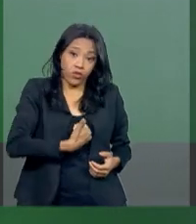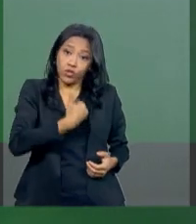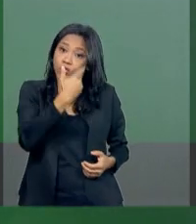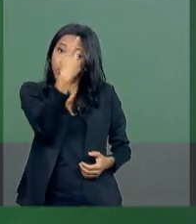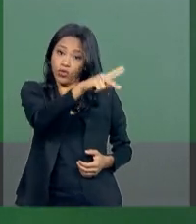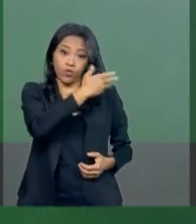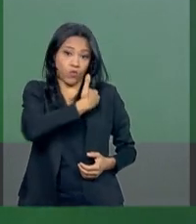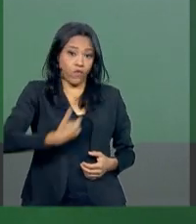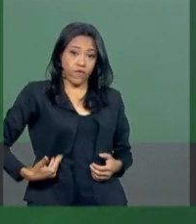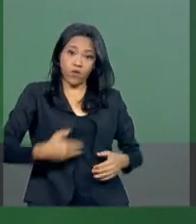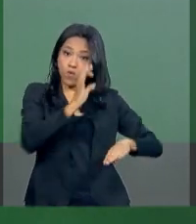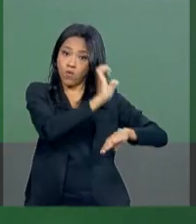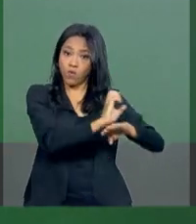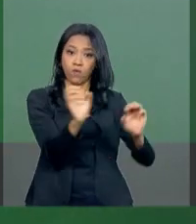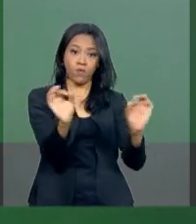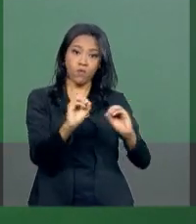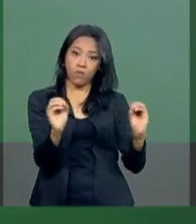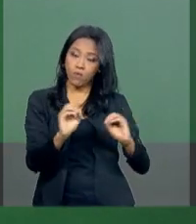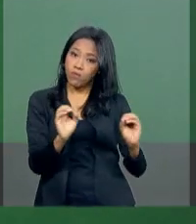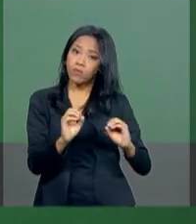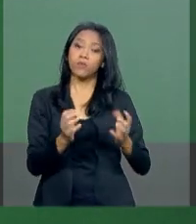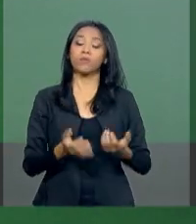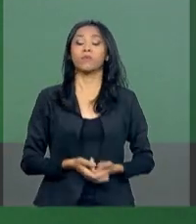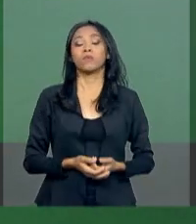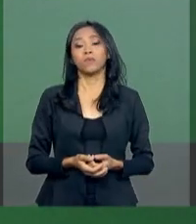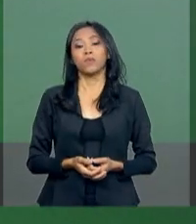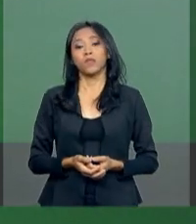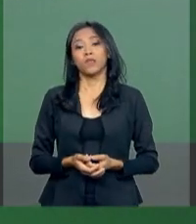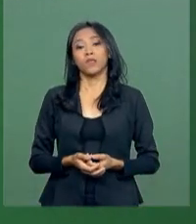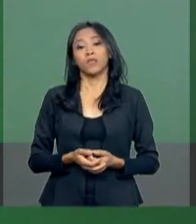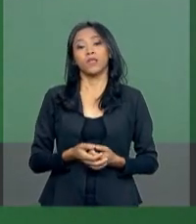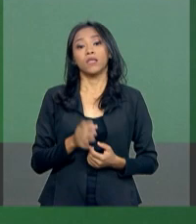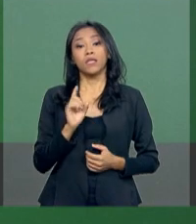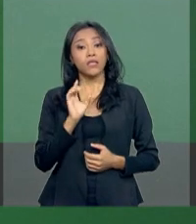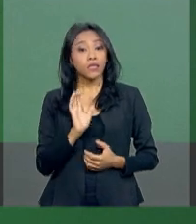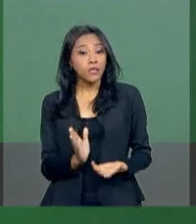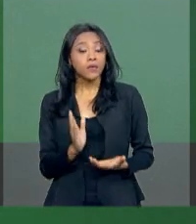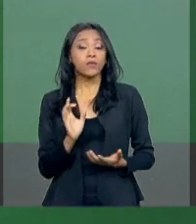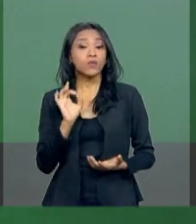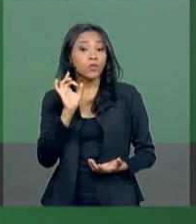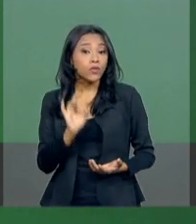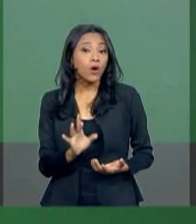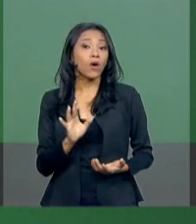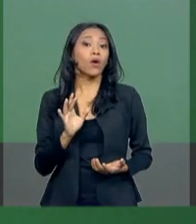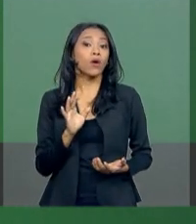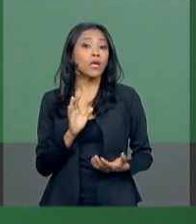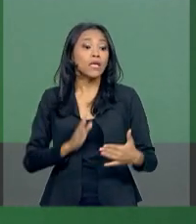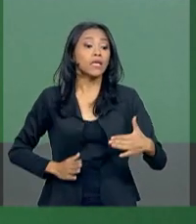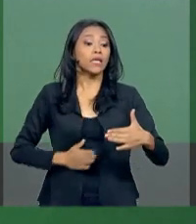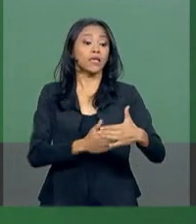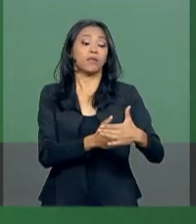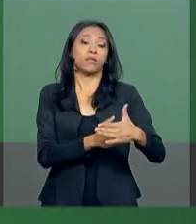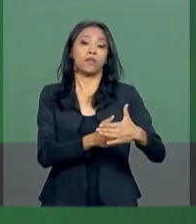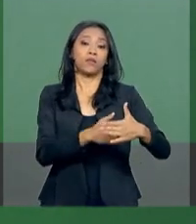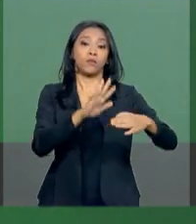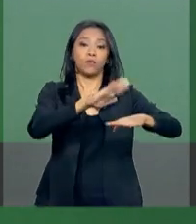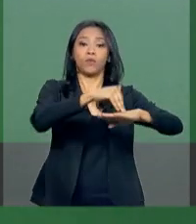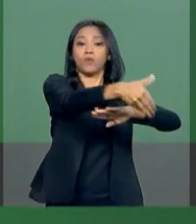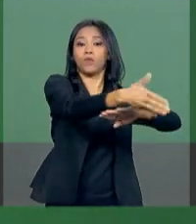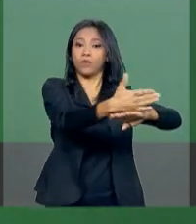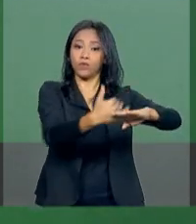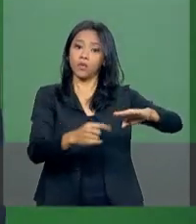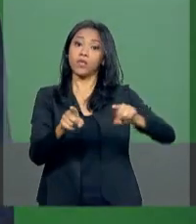pacto federativo o se limitou a a a sua faixa de fronteira ea